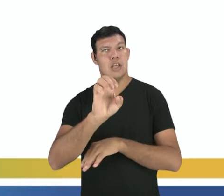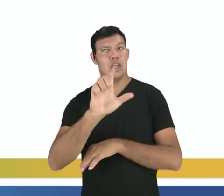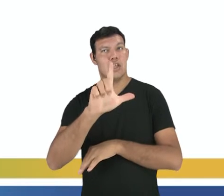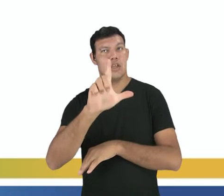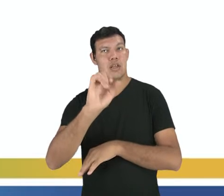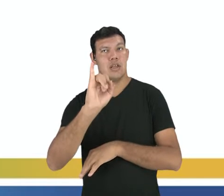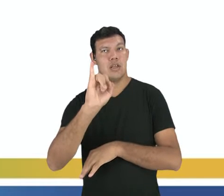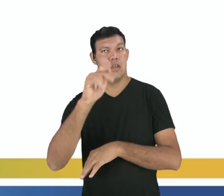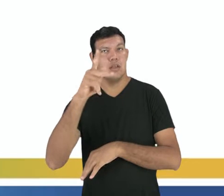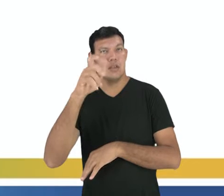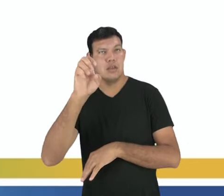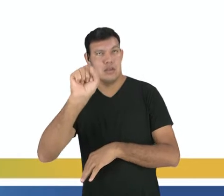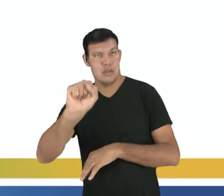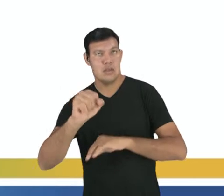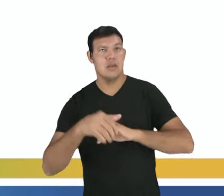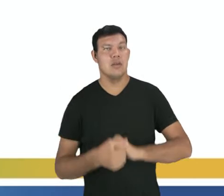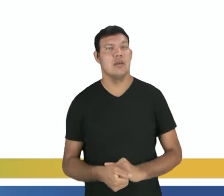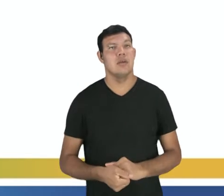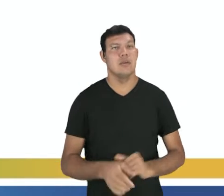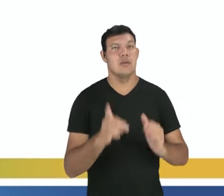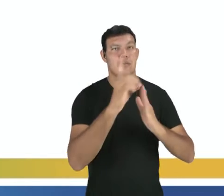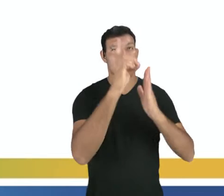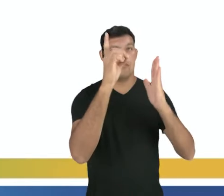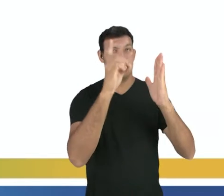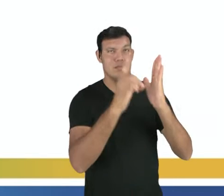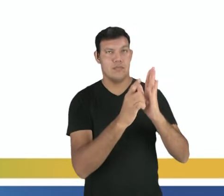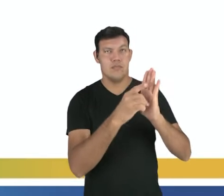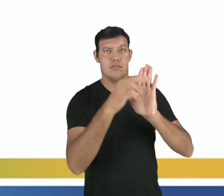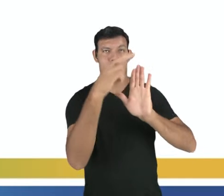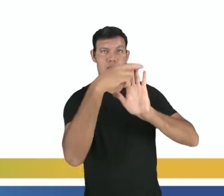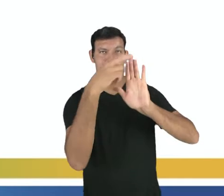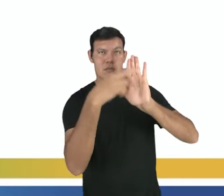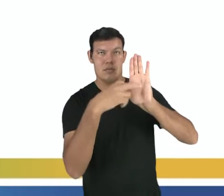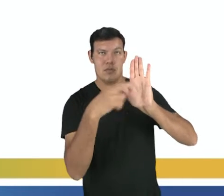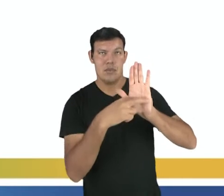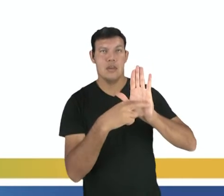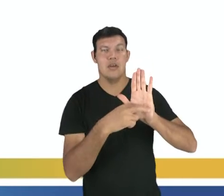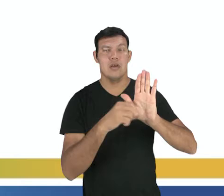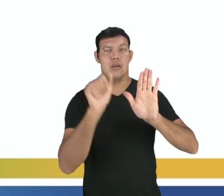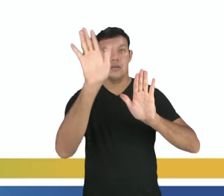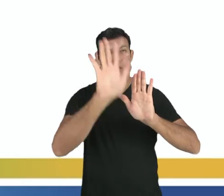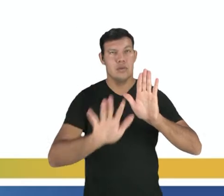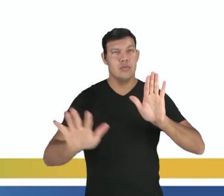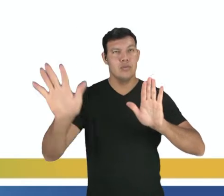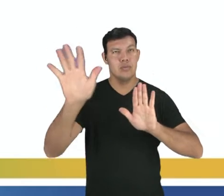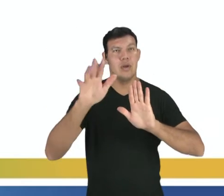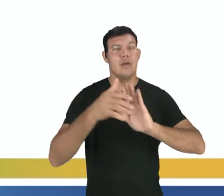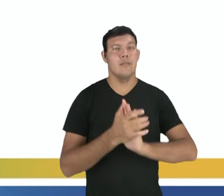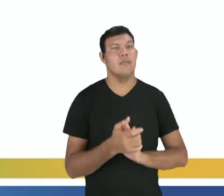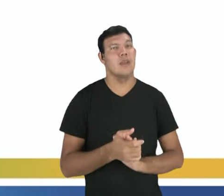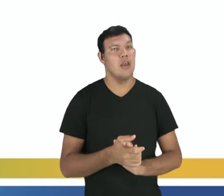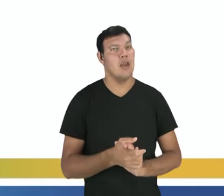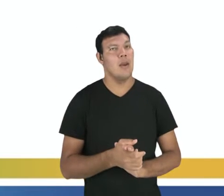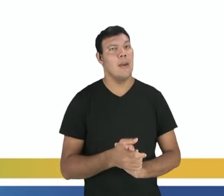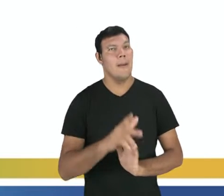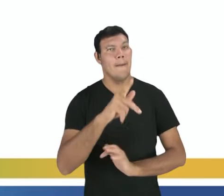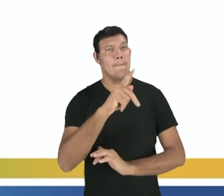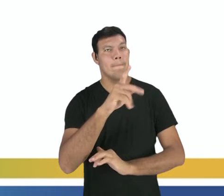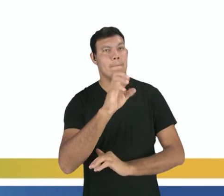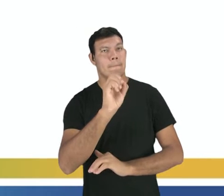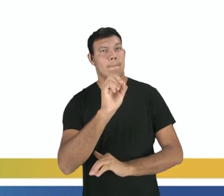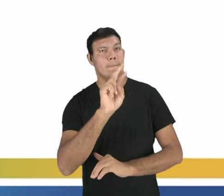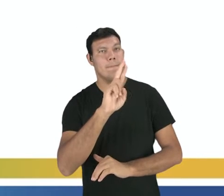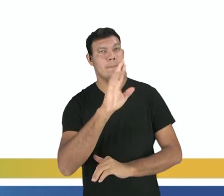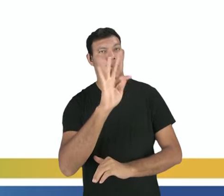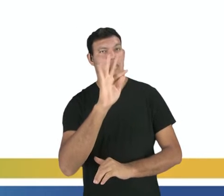tiro o verbo, a portaria, eu poderia colocar ali, regulamentos particulares. Eu tirei esse verbo, coloquei a vírgula,